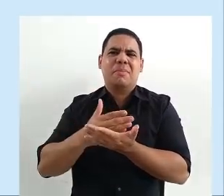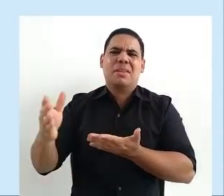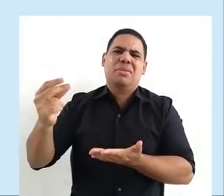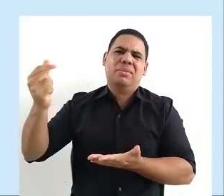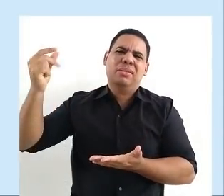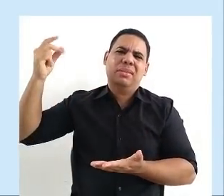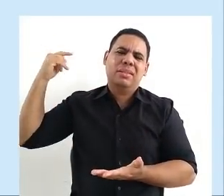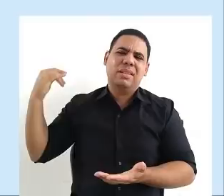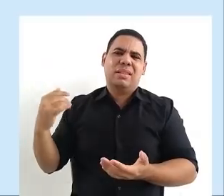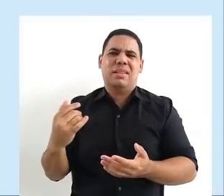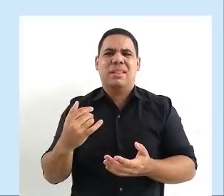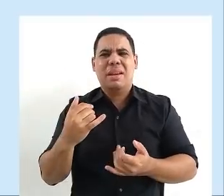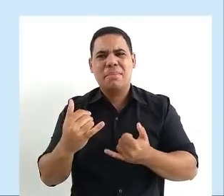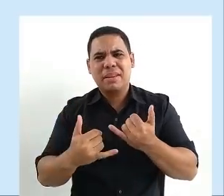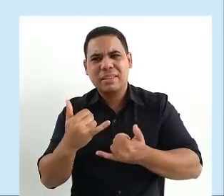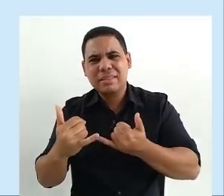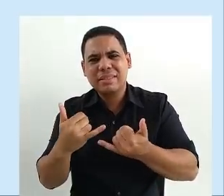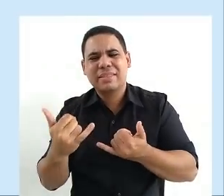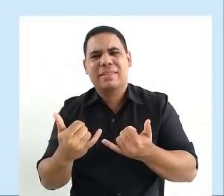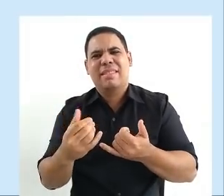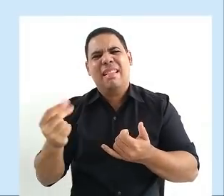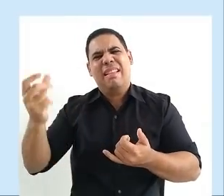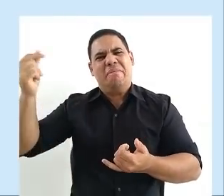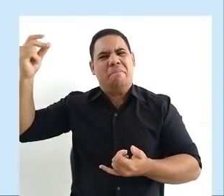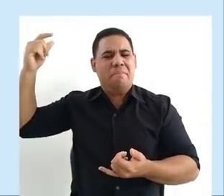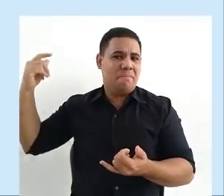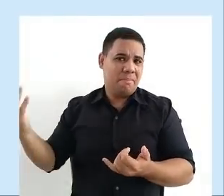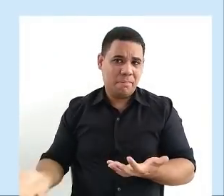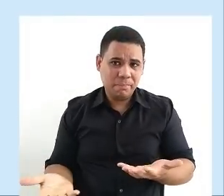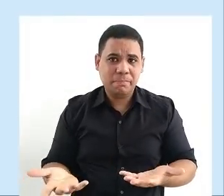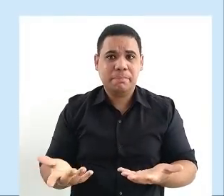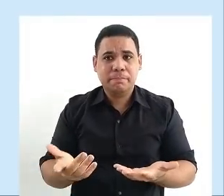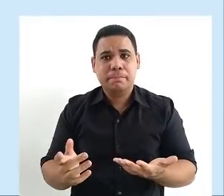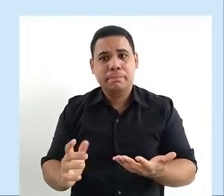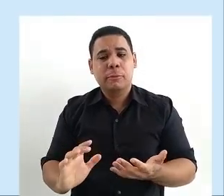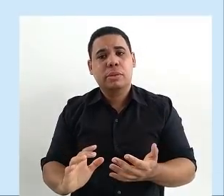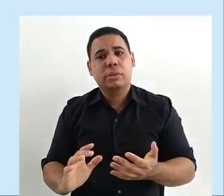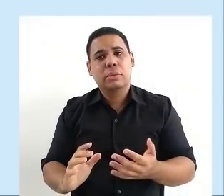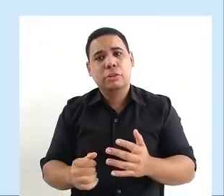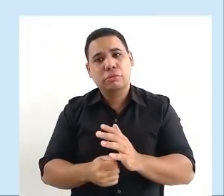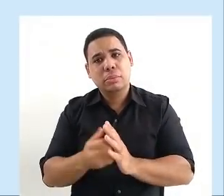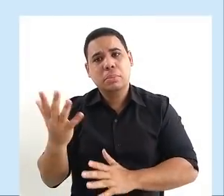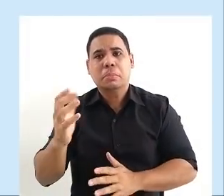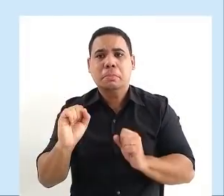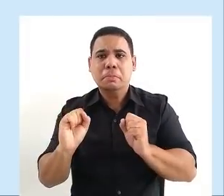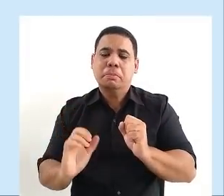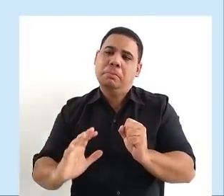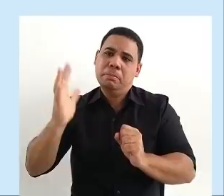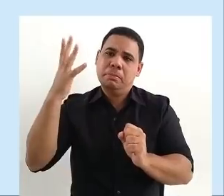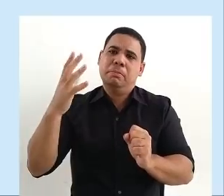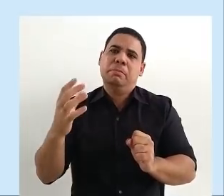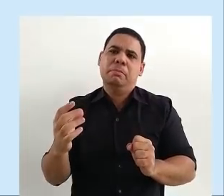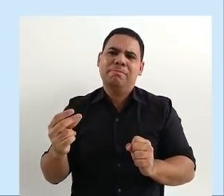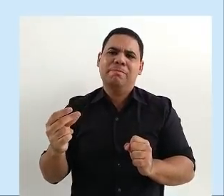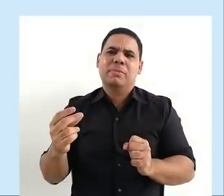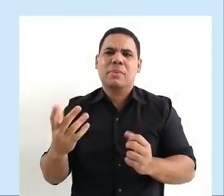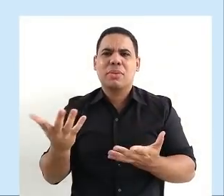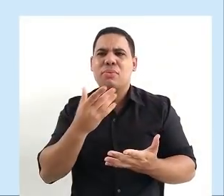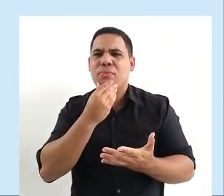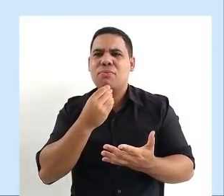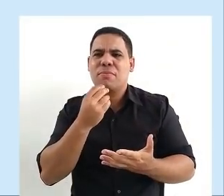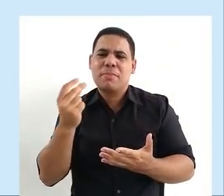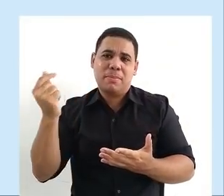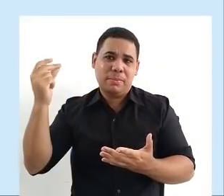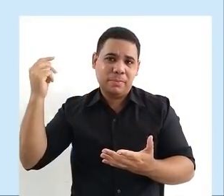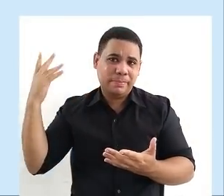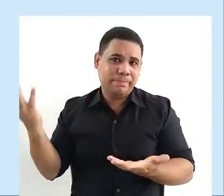existe, jogos de azar já existem, probabilidade já está ali destinado e o homem lá antigo ele